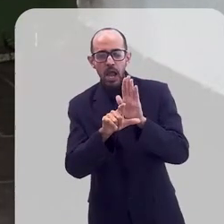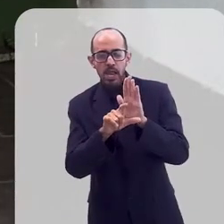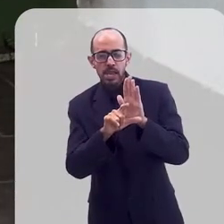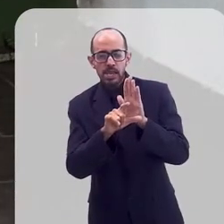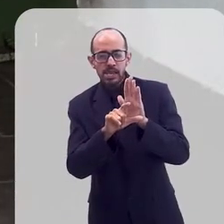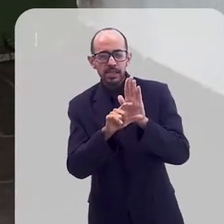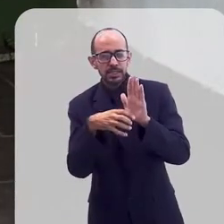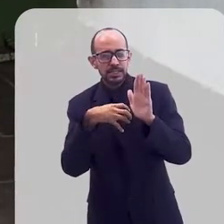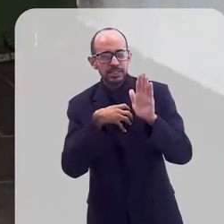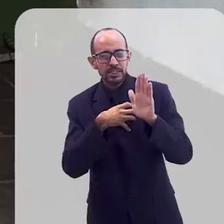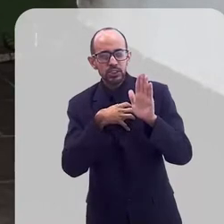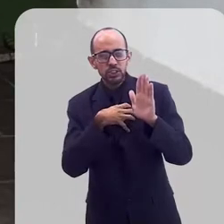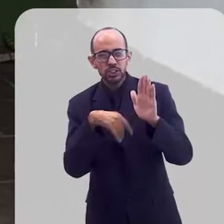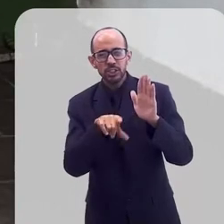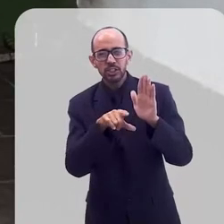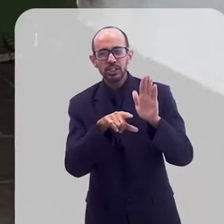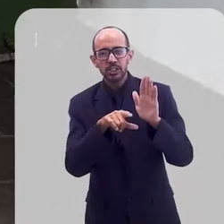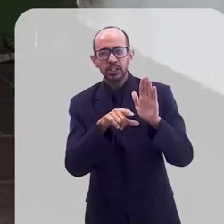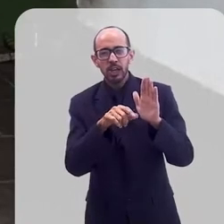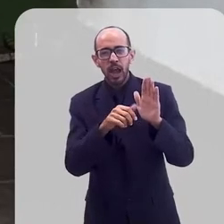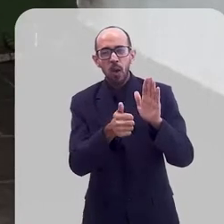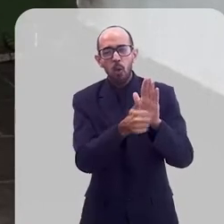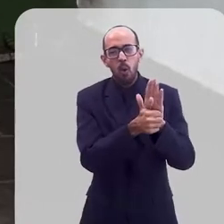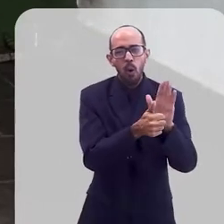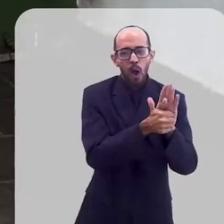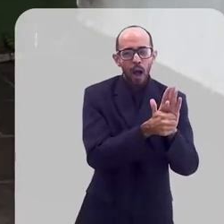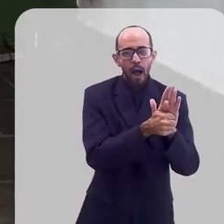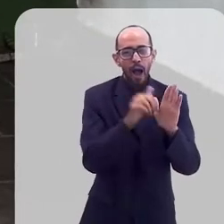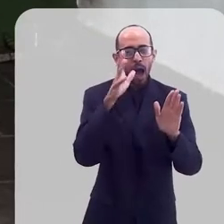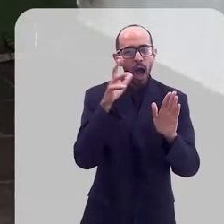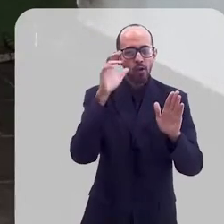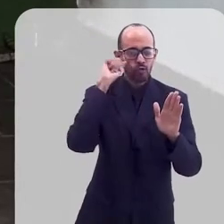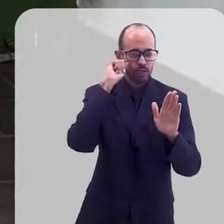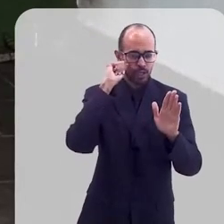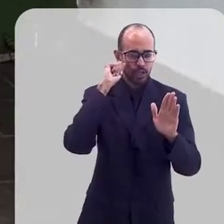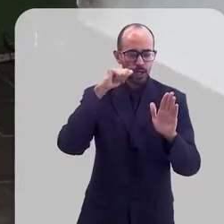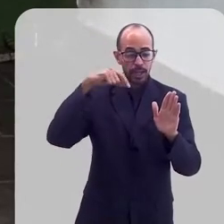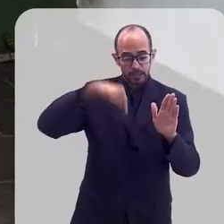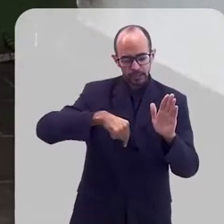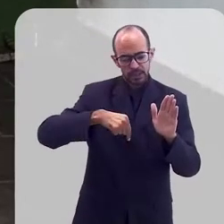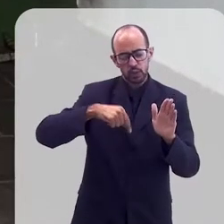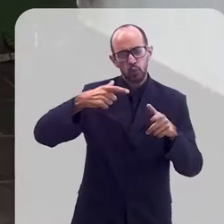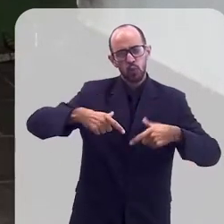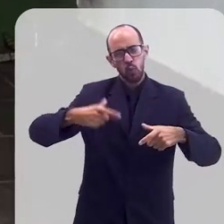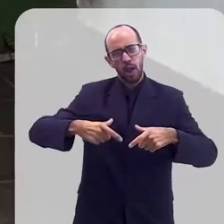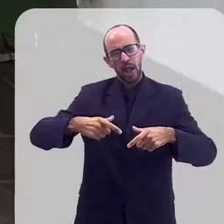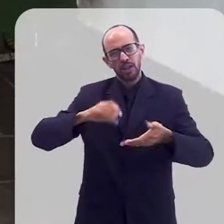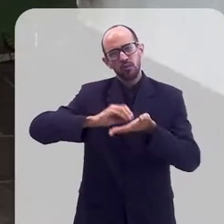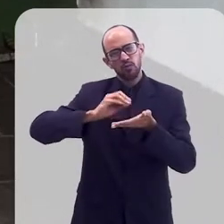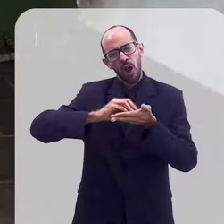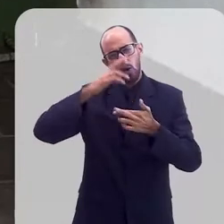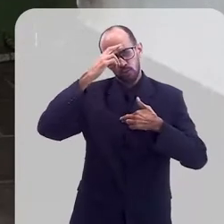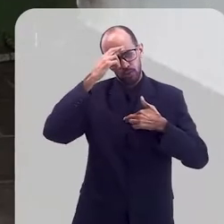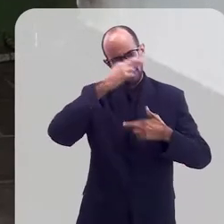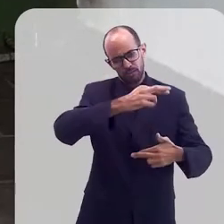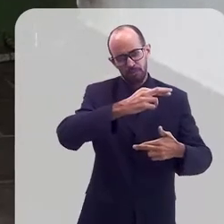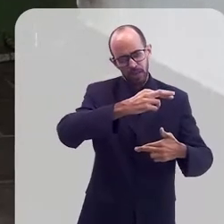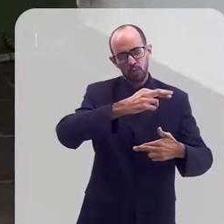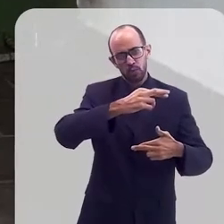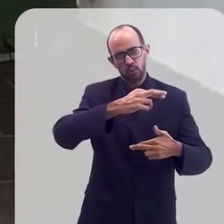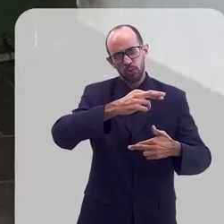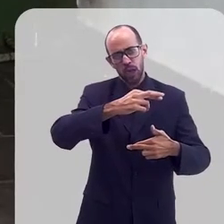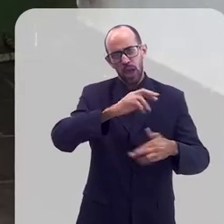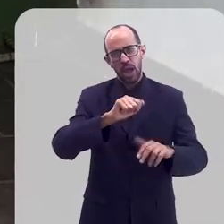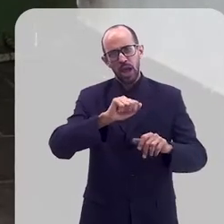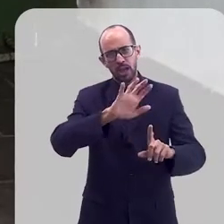todo, né, nessa terra de intolerância, de desrespeito, né, veio essa parte,